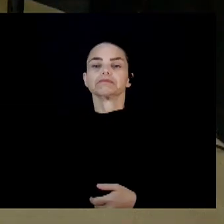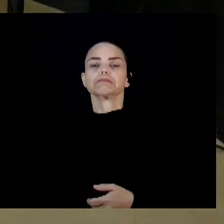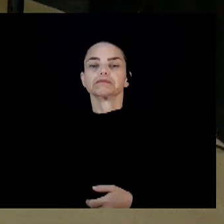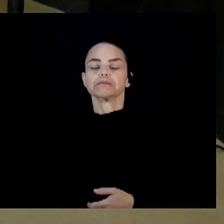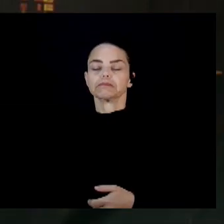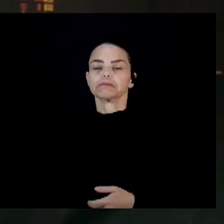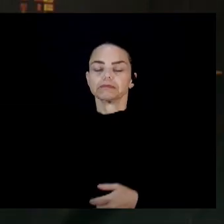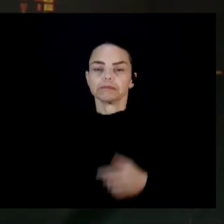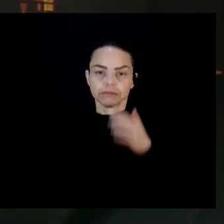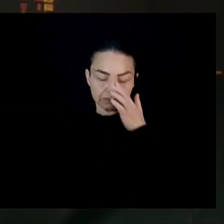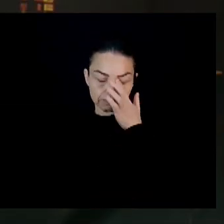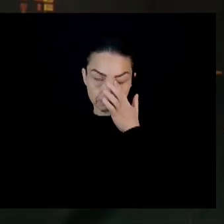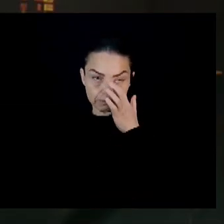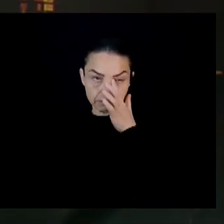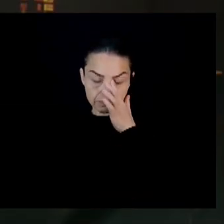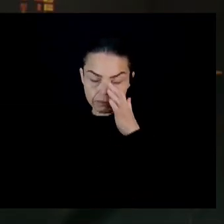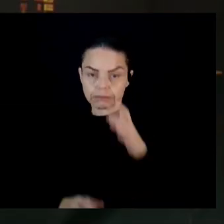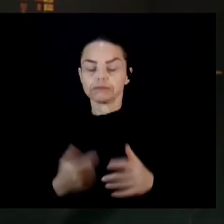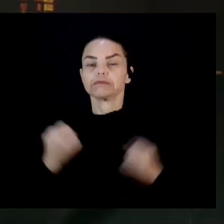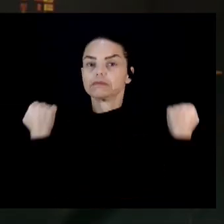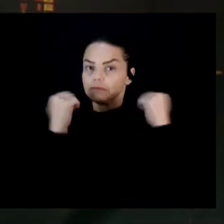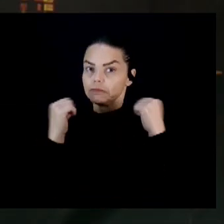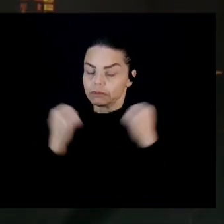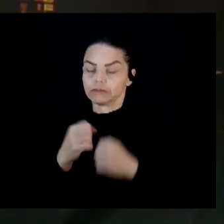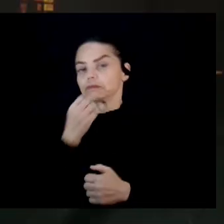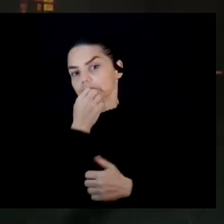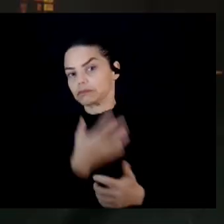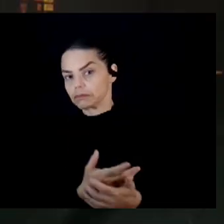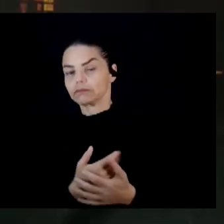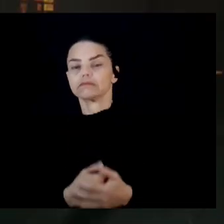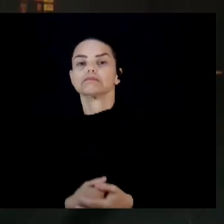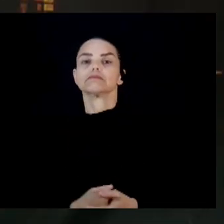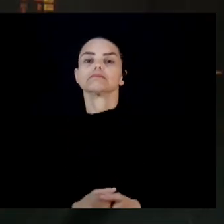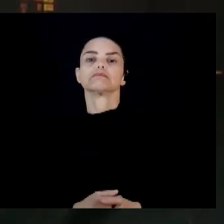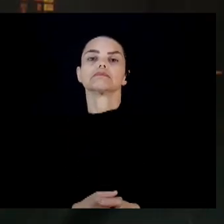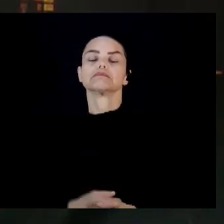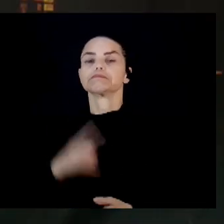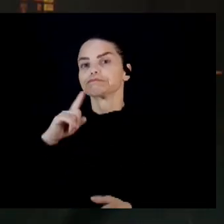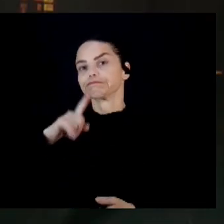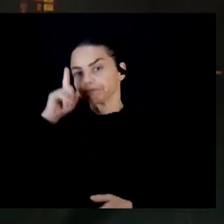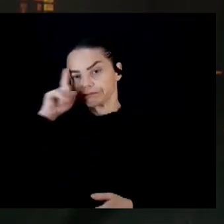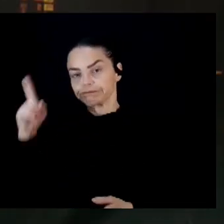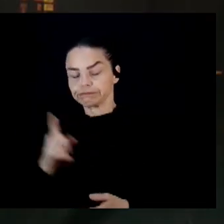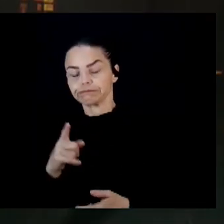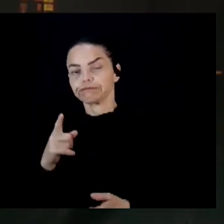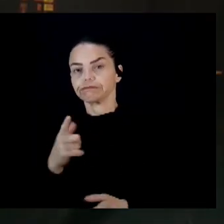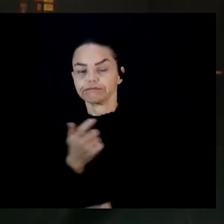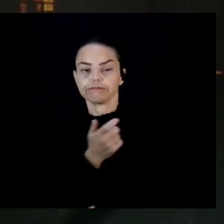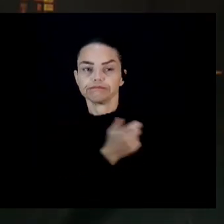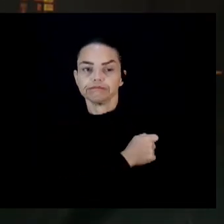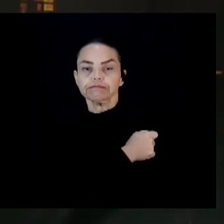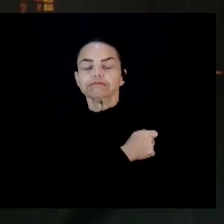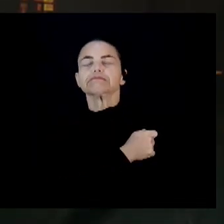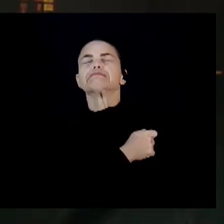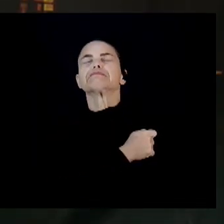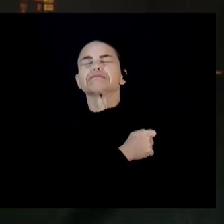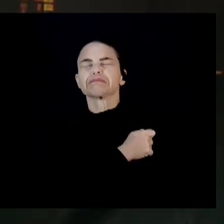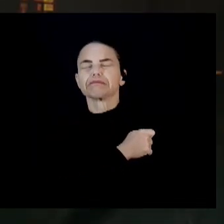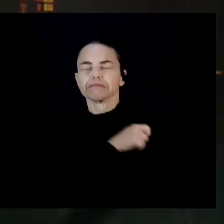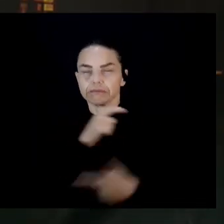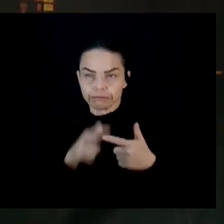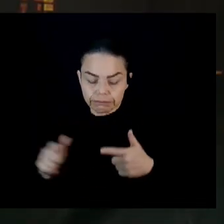de exercício e depois fala, poxa, eu estava tão bem no exercício e no outro dia eu tive que tomar aquela injeção porque deu problema na